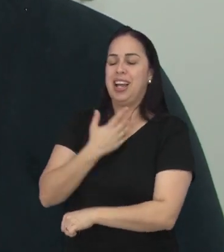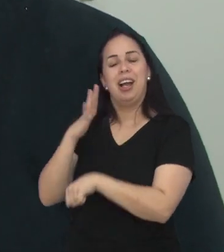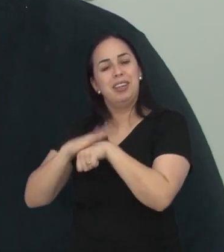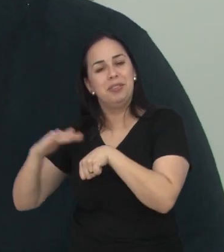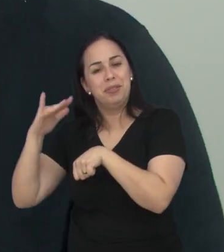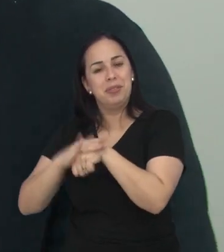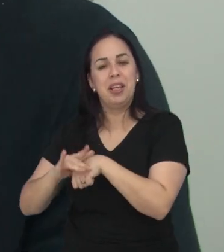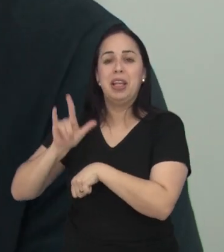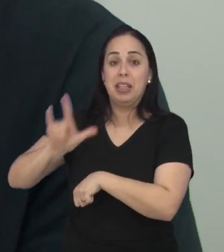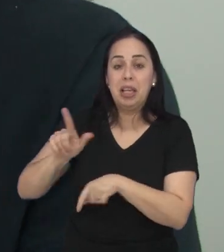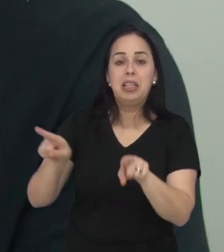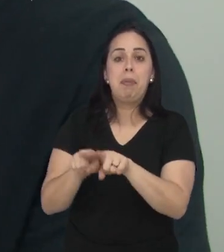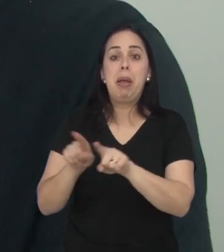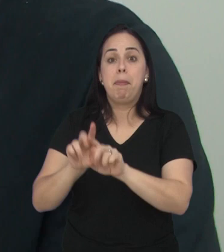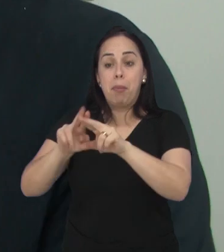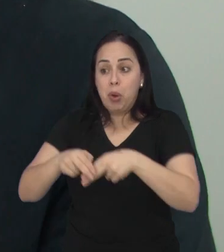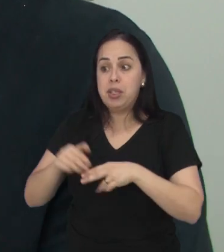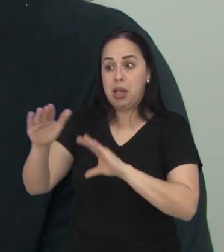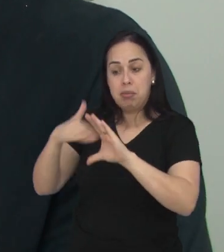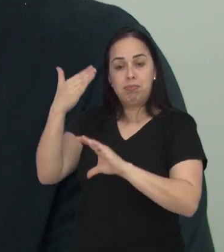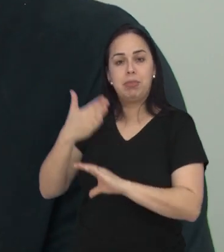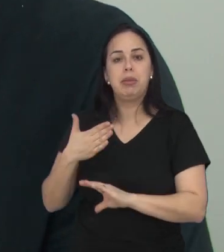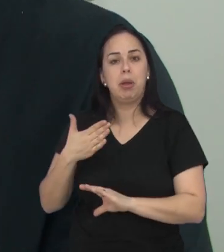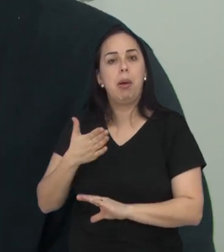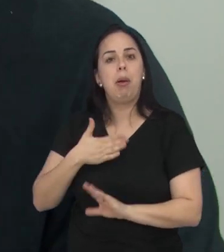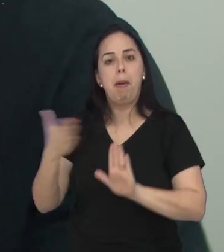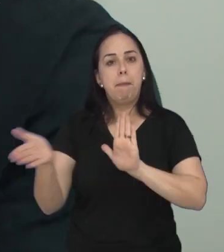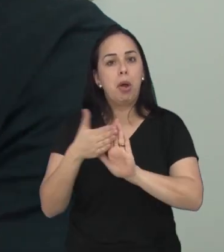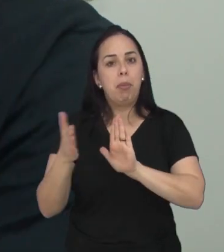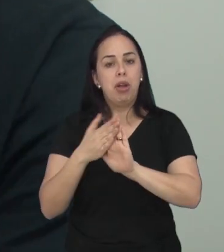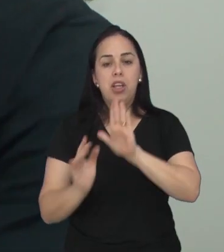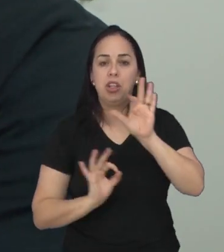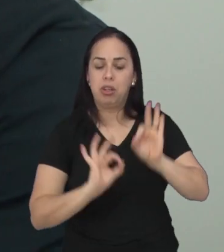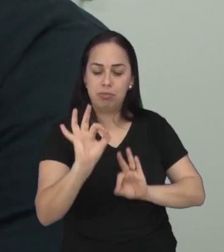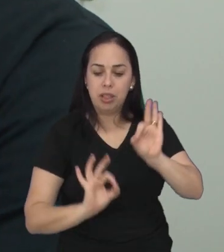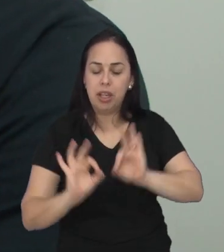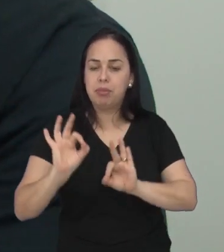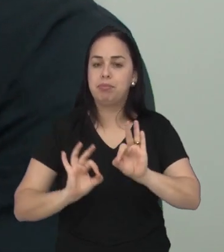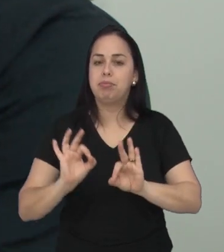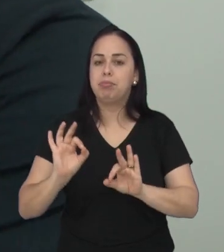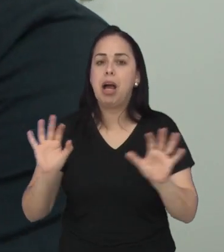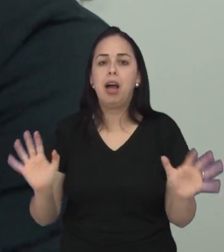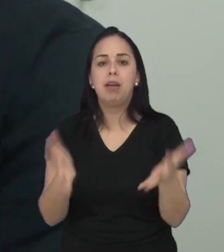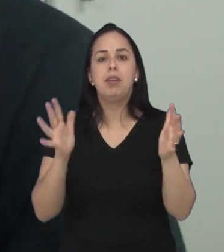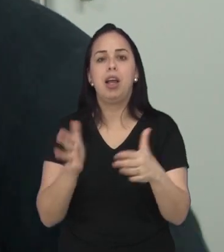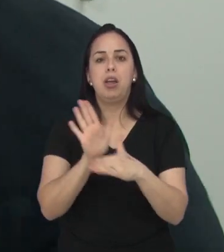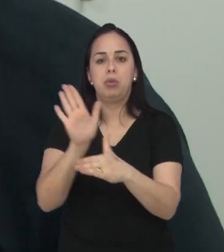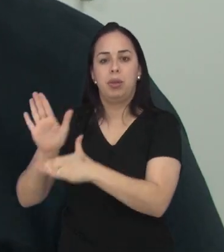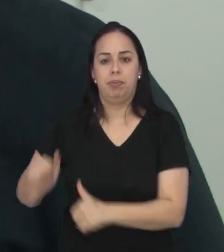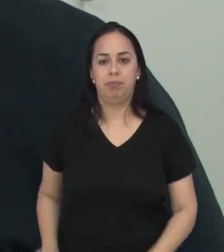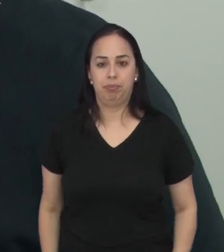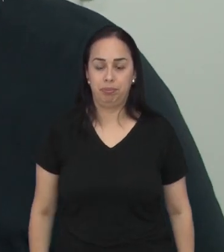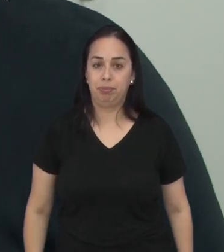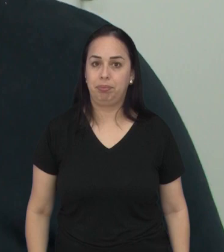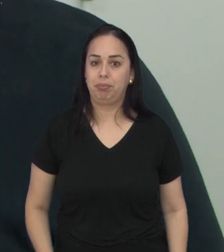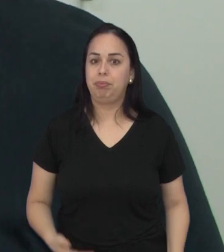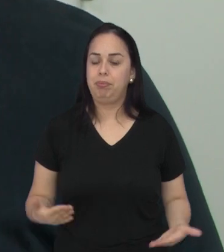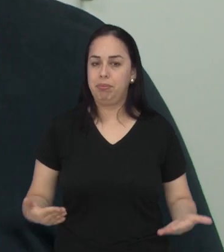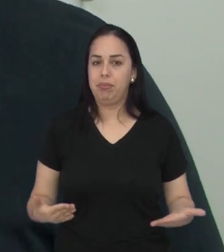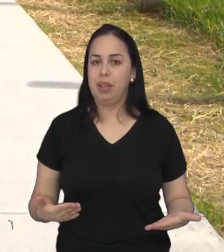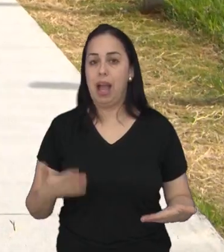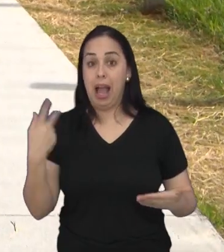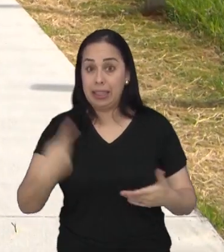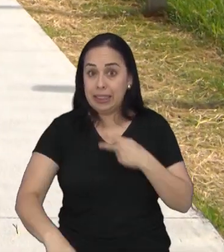grande por ele eles e é por isso que através deles também vem essa proposta e a gente desenvolve esse projeto que a gente pode beneficiar cada vez mais nossa